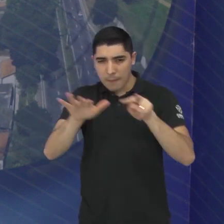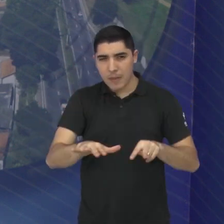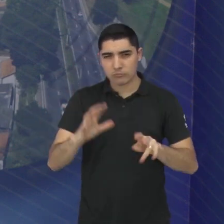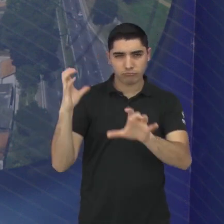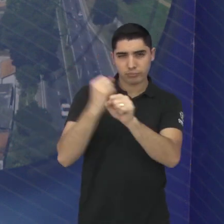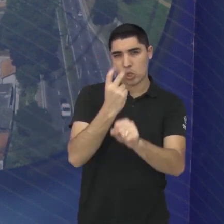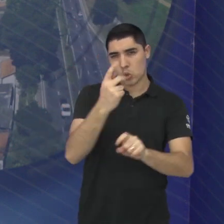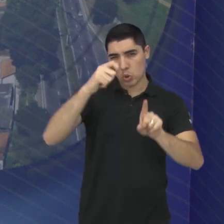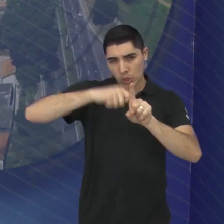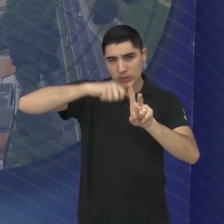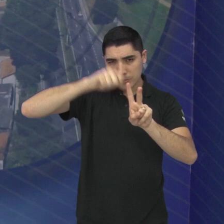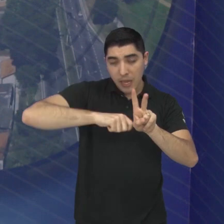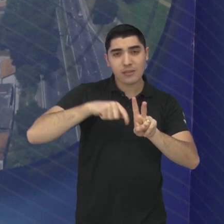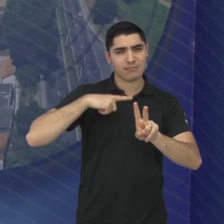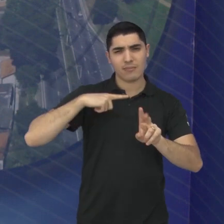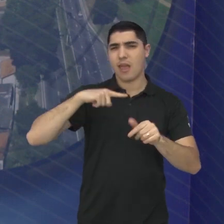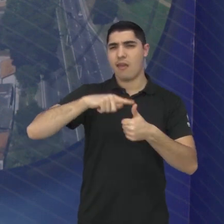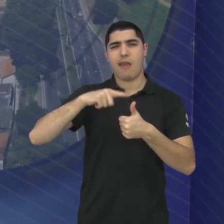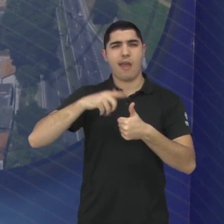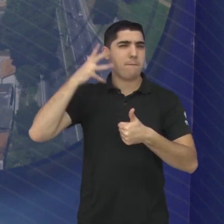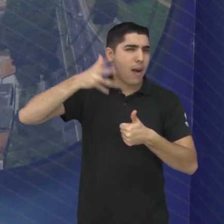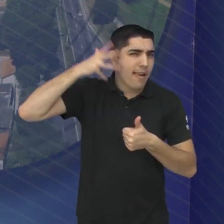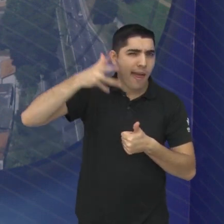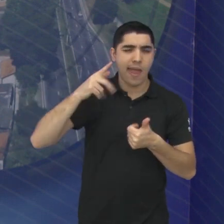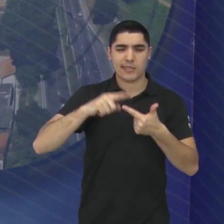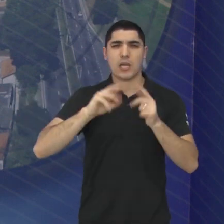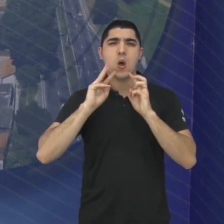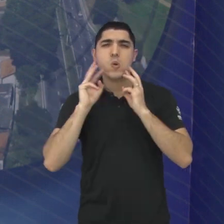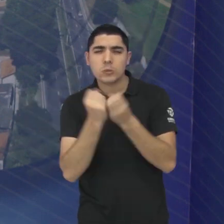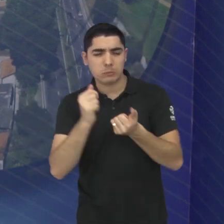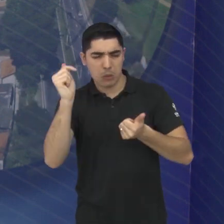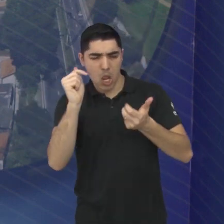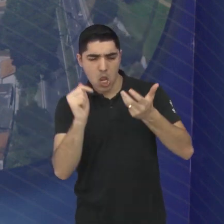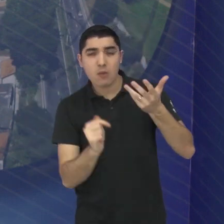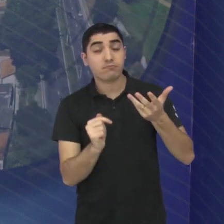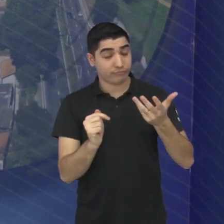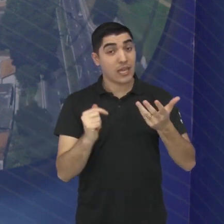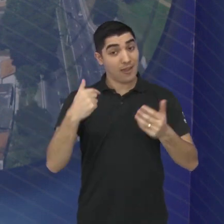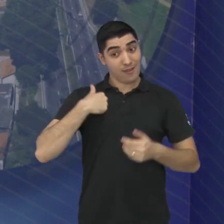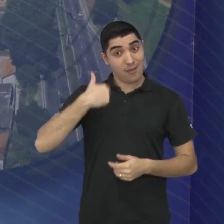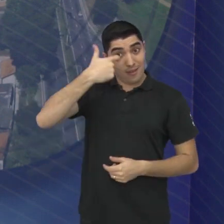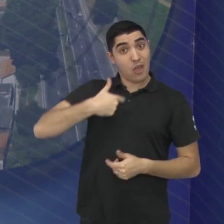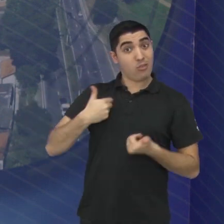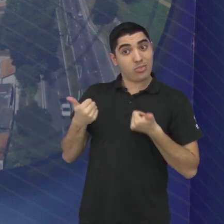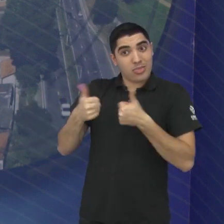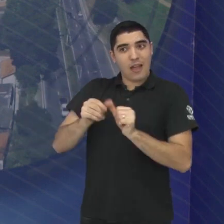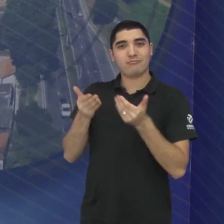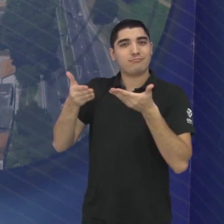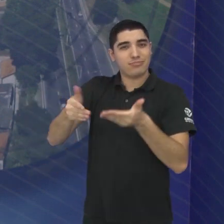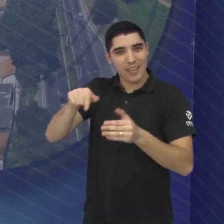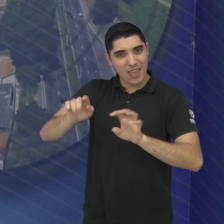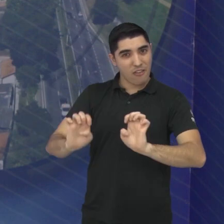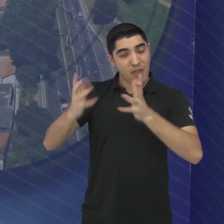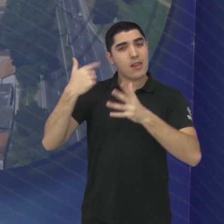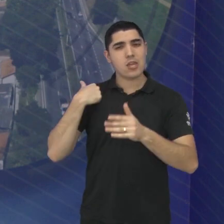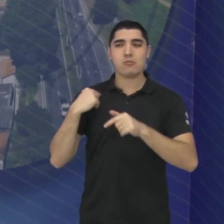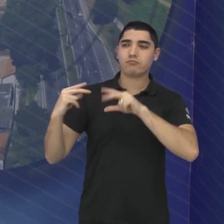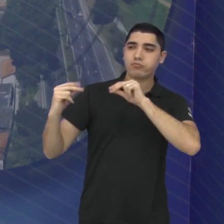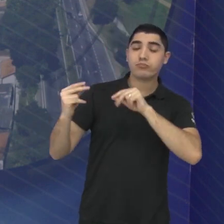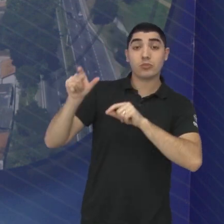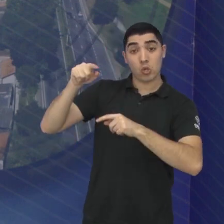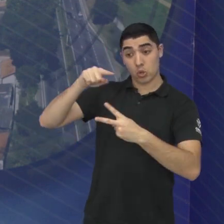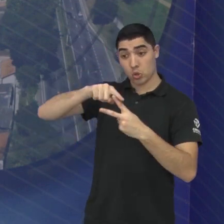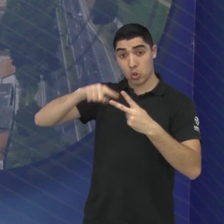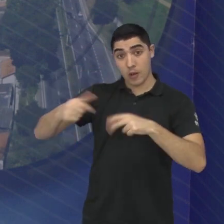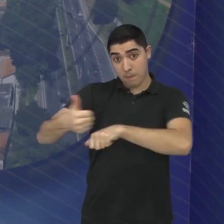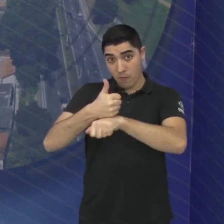São 9 semanas de evento com conteúdos bem interessantes, palestras, é bem legal mesmo. E eu estive